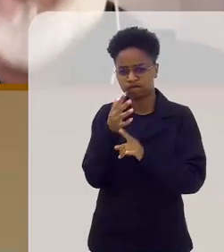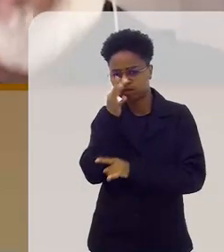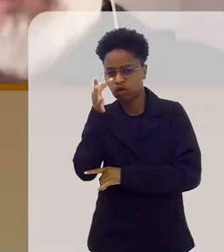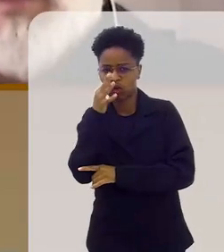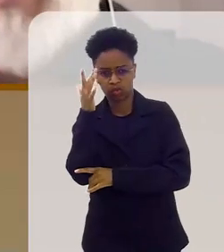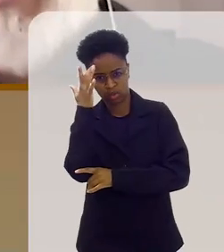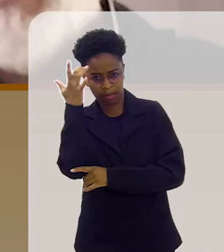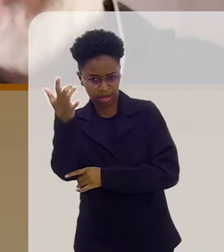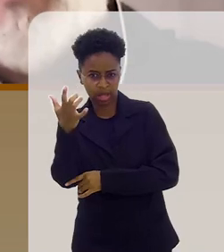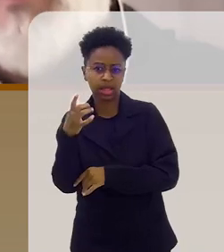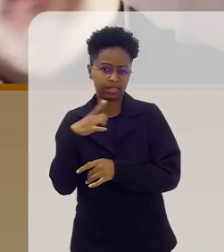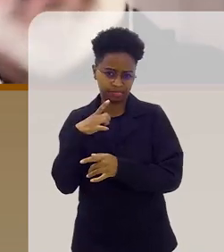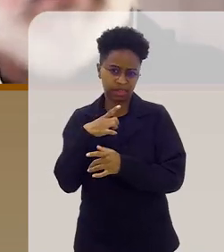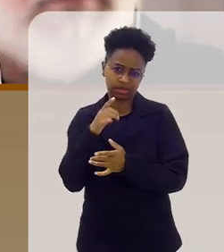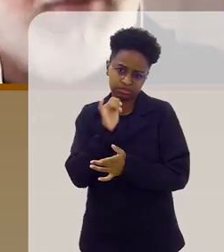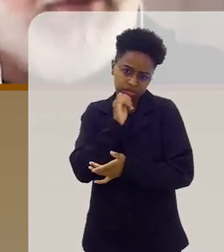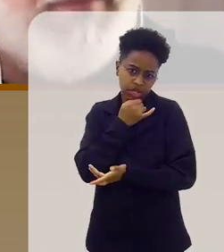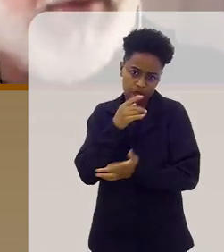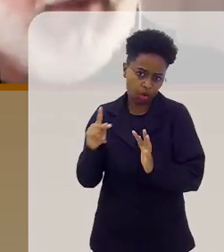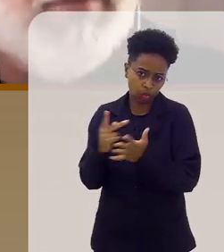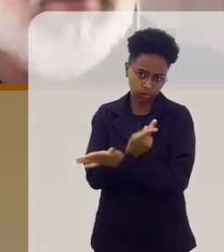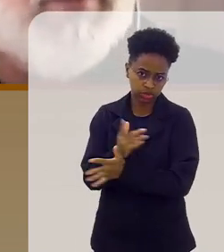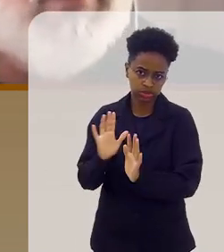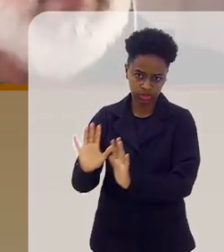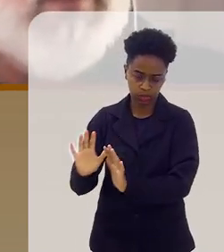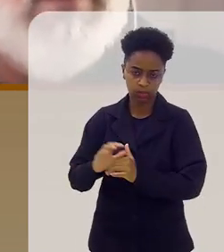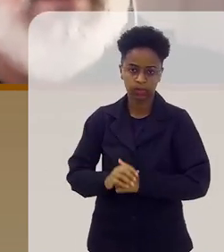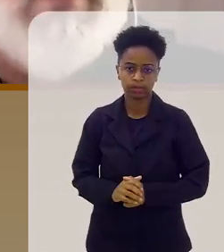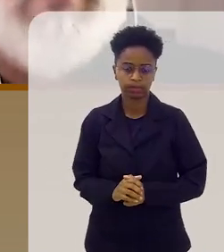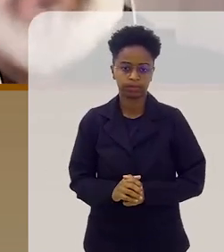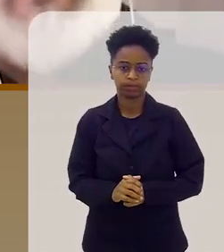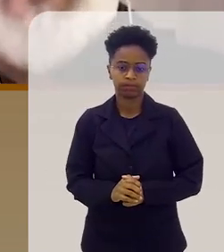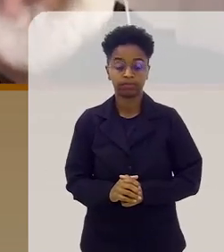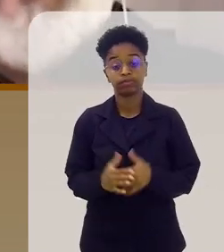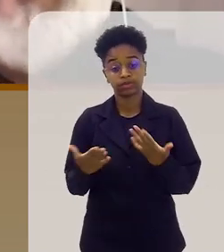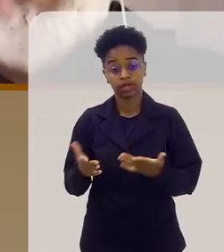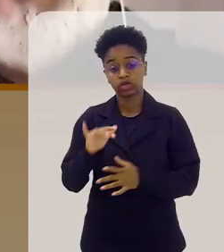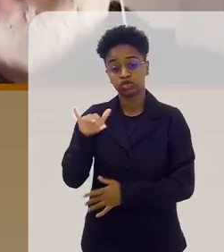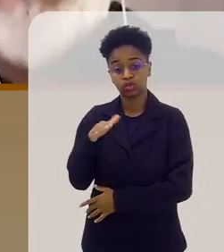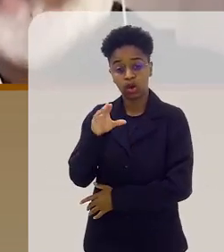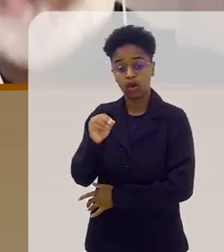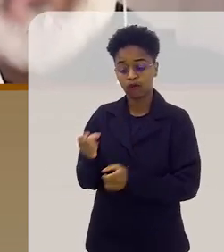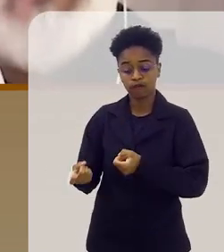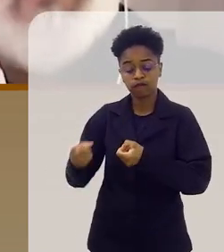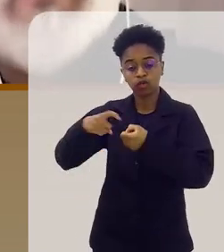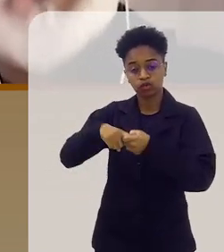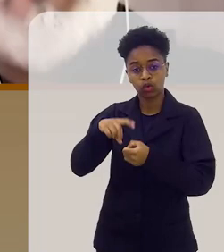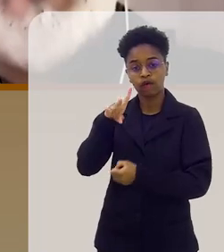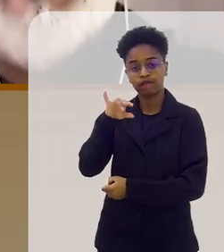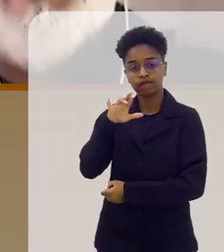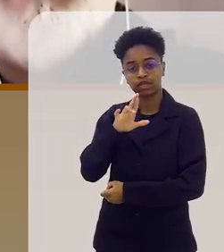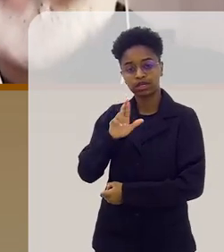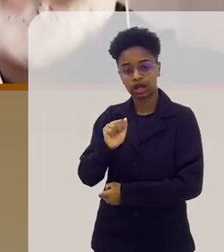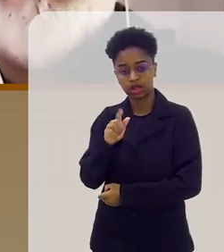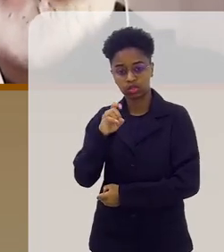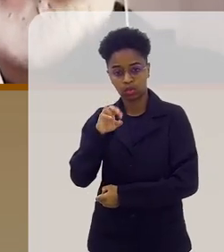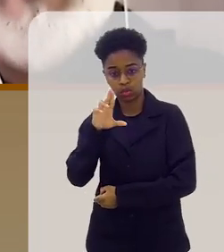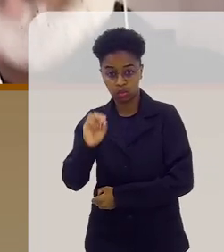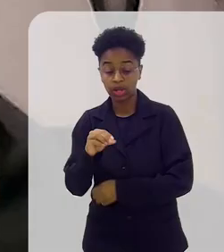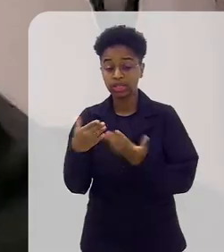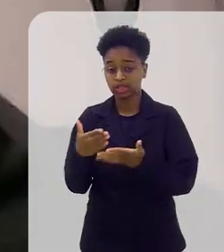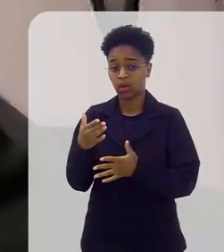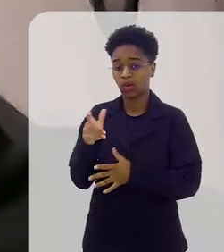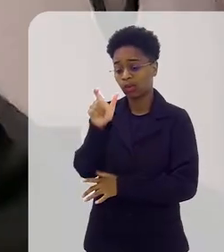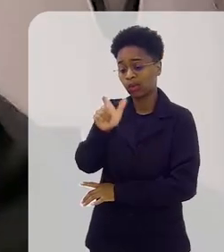Acho que todo mundo lembra desse episódio, um triste episódio na história do João. E o João estava retornando para Viradouro, então o Zé